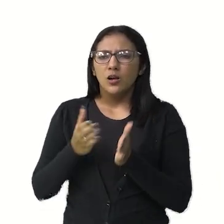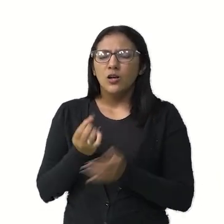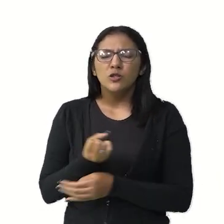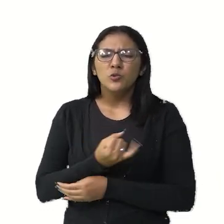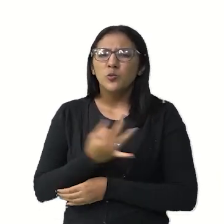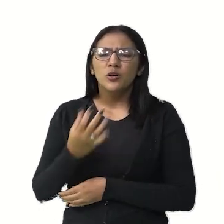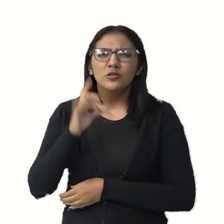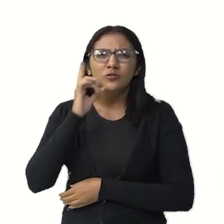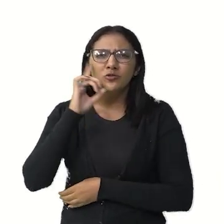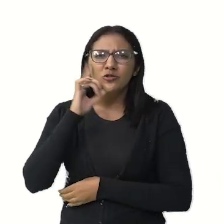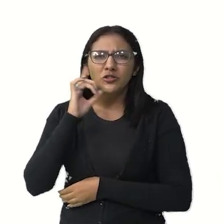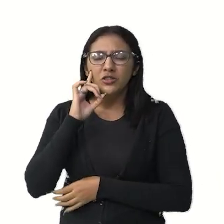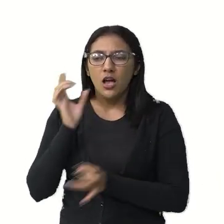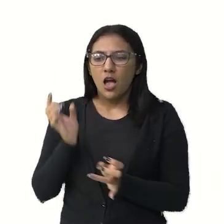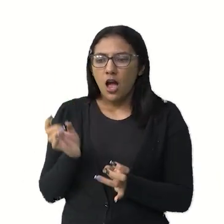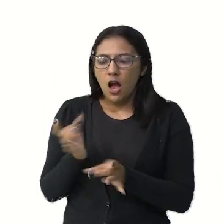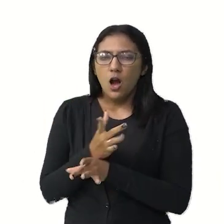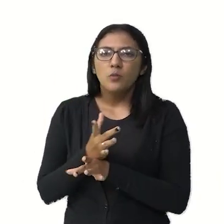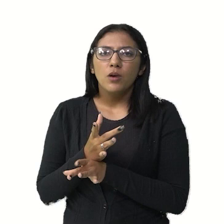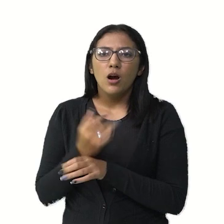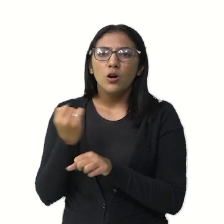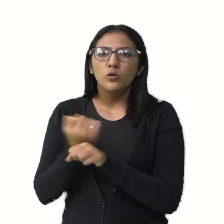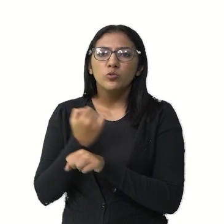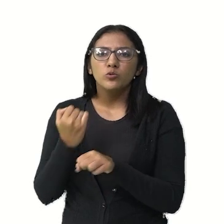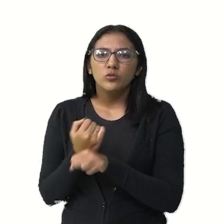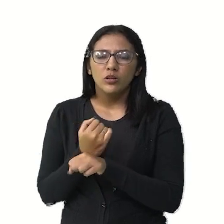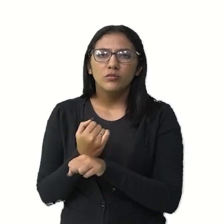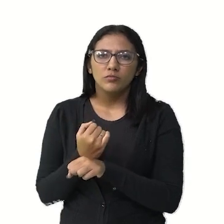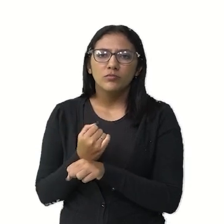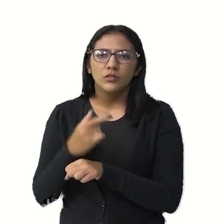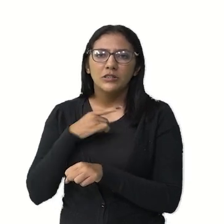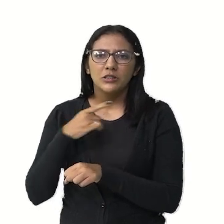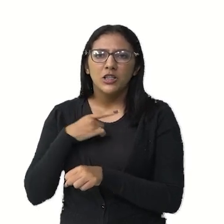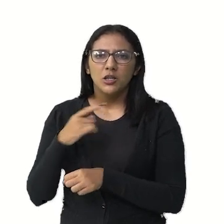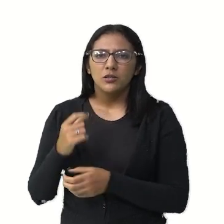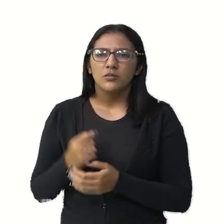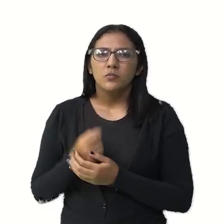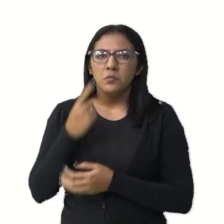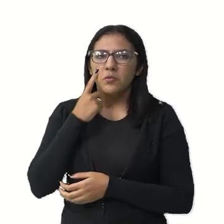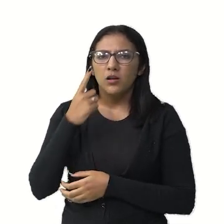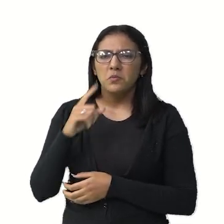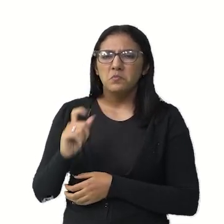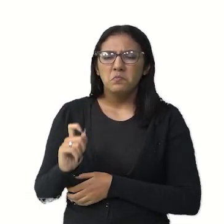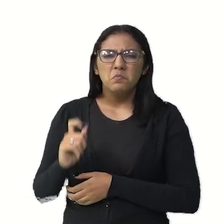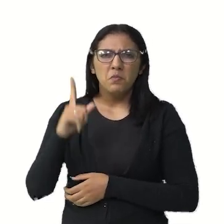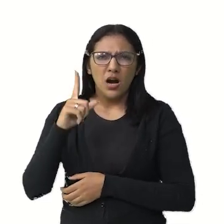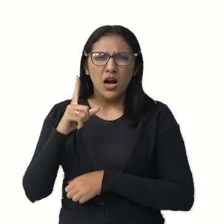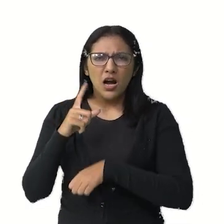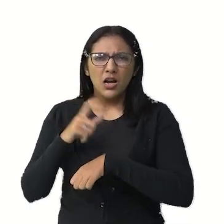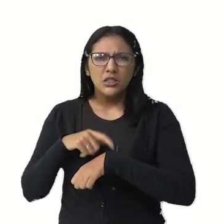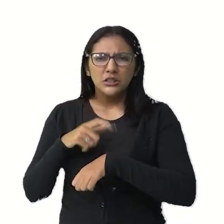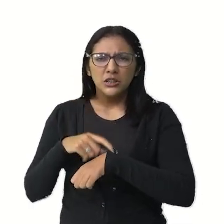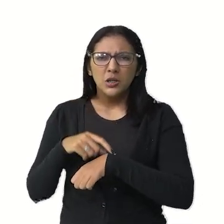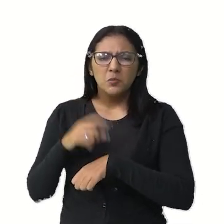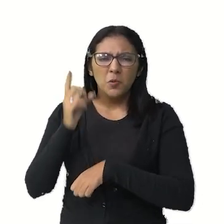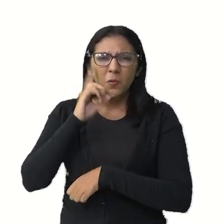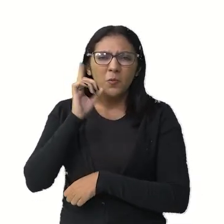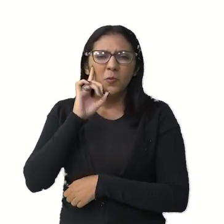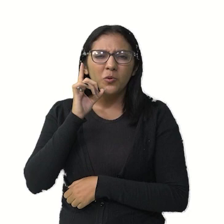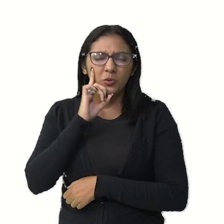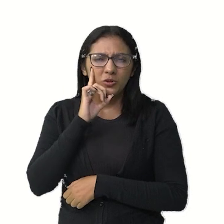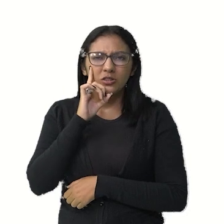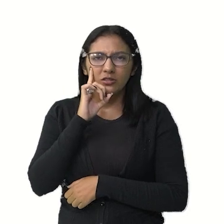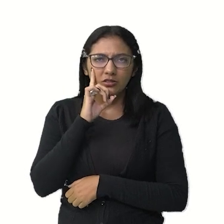projeto vai se concluir? Em mais tempo, né? A gente está supondo que eles têm aí a